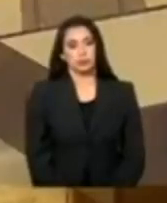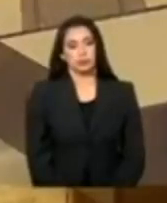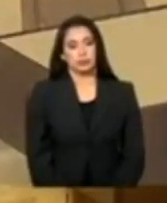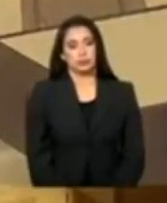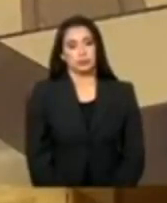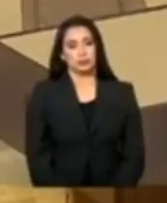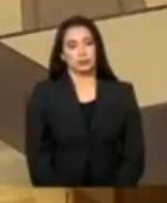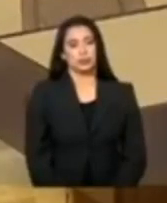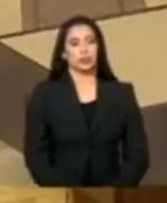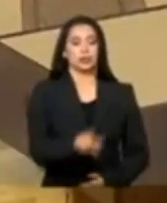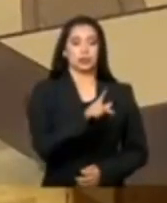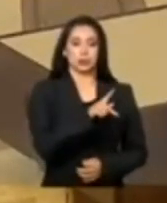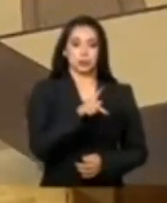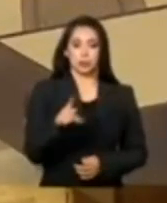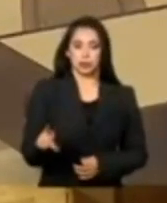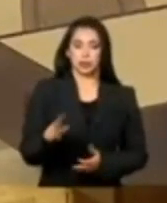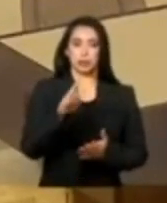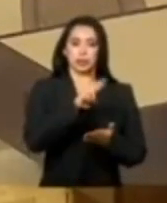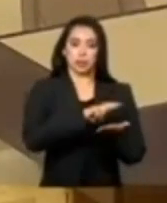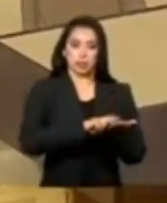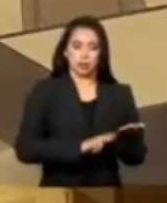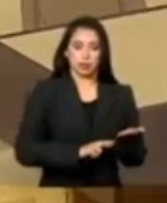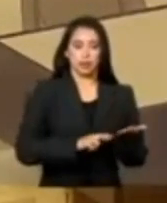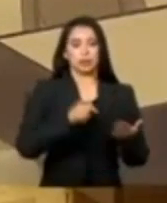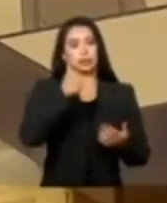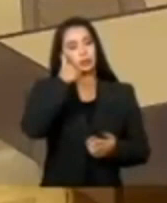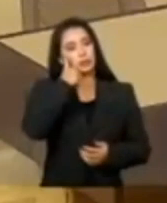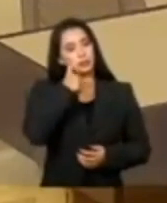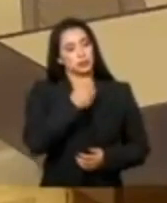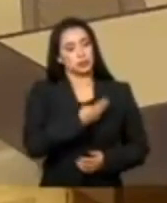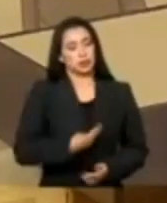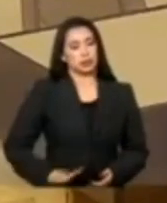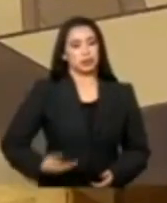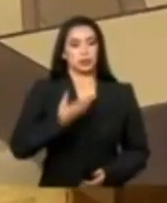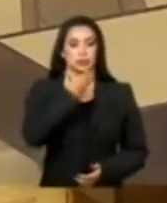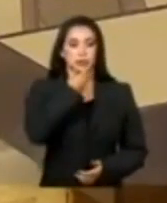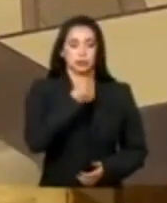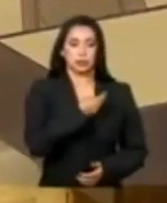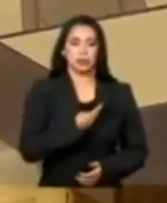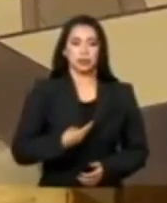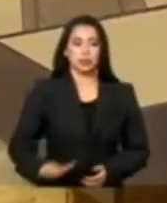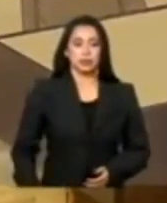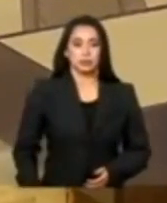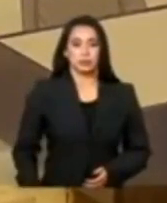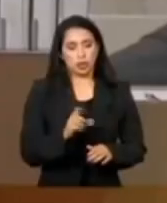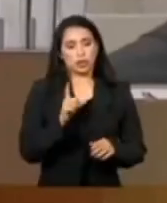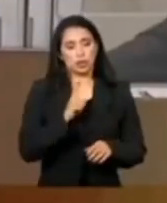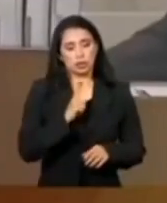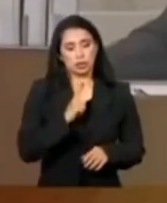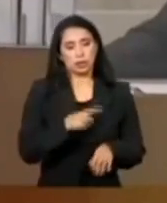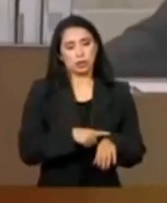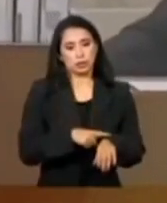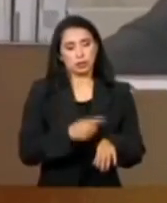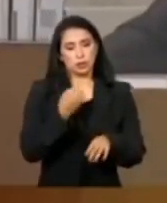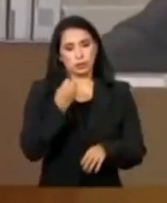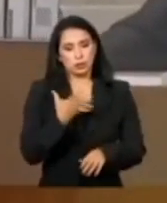analisa o tema a partir de três novos recursos se for decidido que a prisão só pode ser feita até que todas as instâncias sejam esgotadas